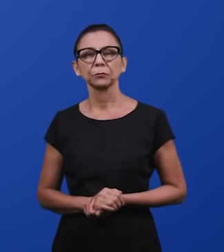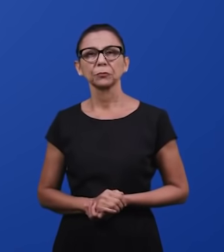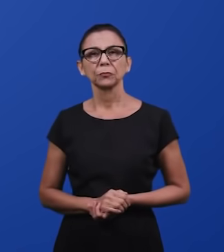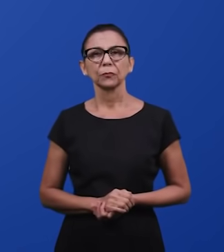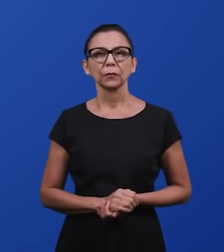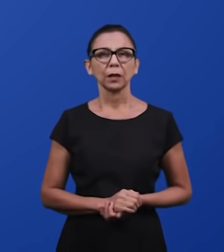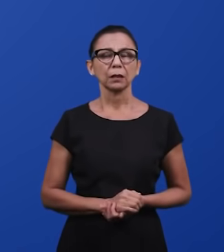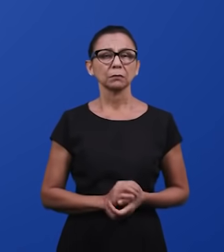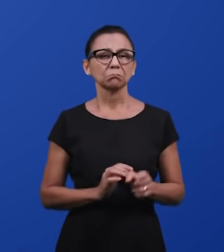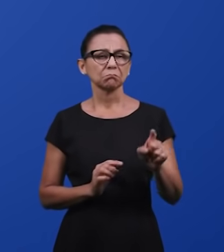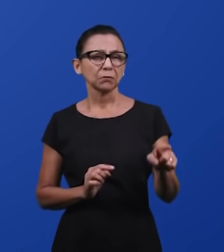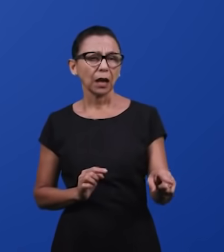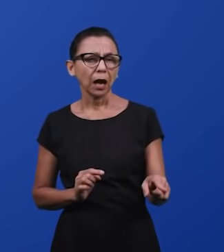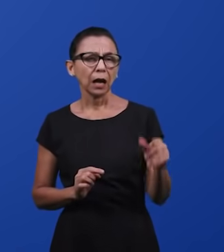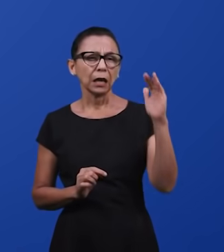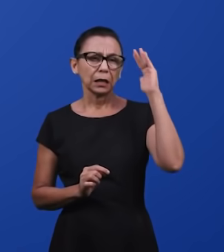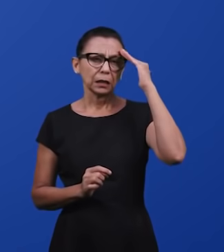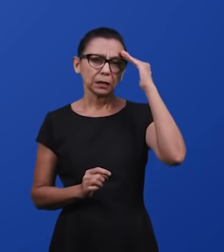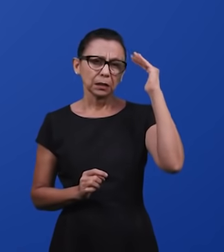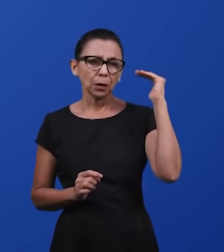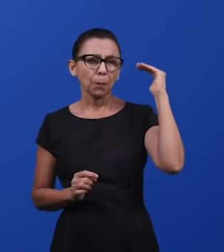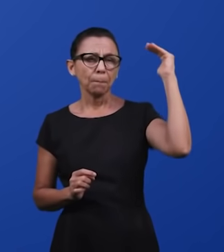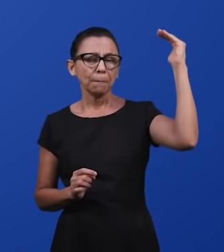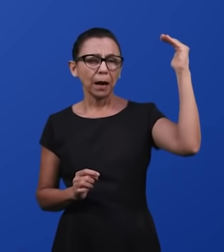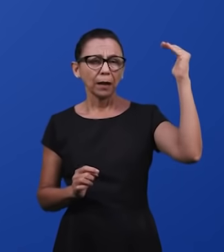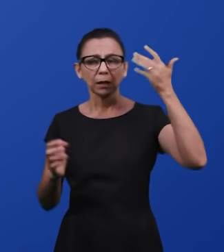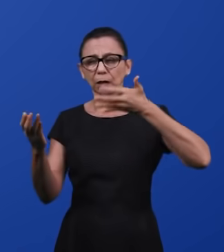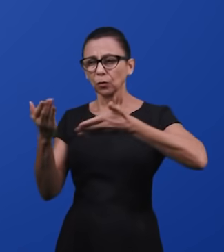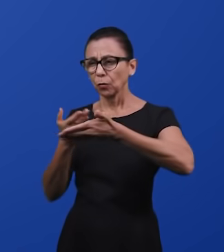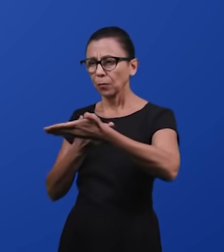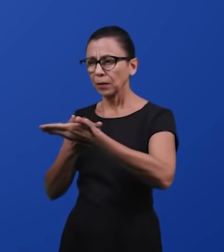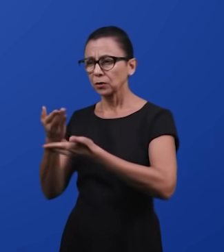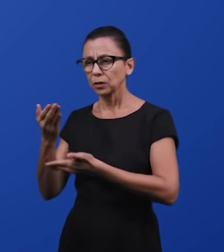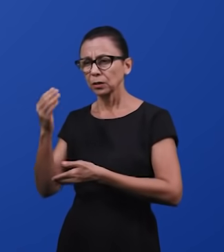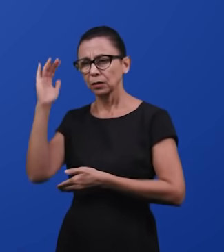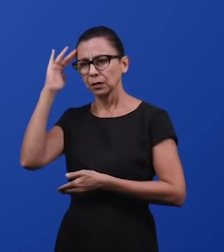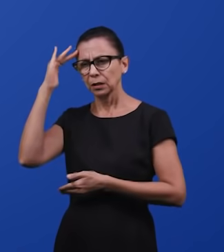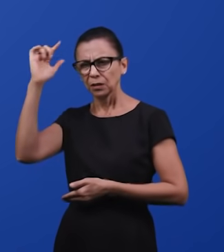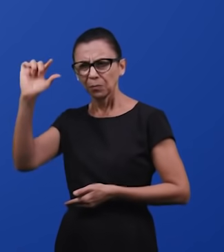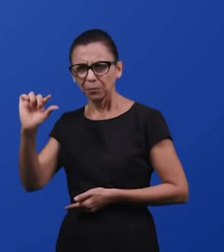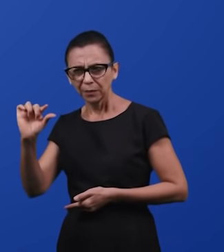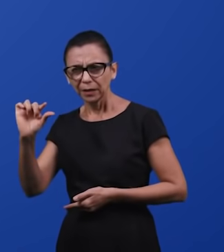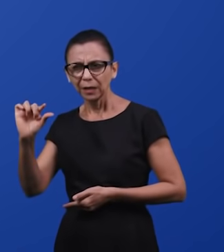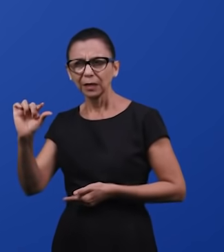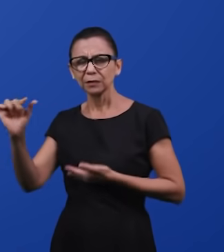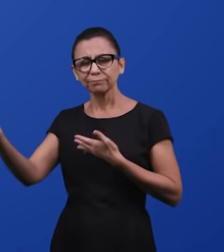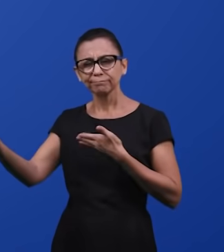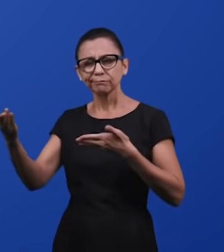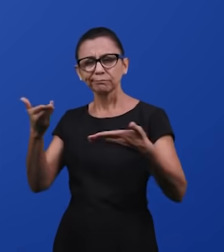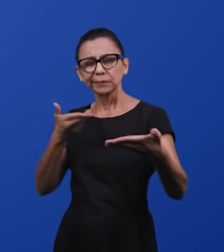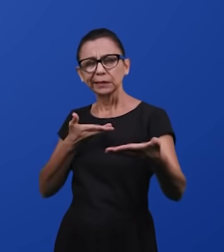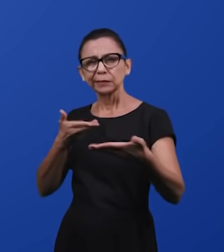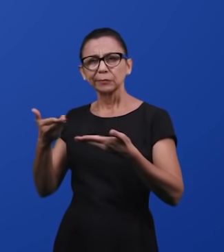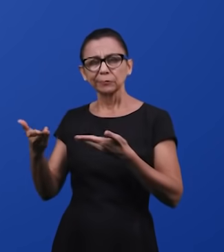um alcance que um irmão tem e compartilha, aquilo leva o outro irmão a alcançar um outro detalhe